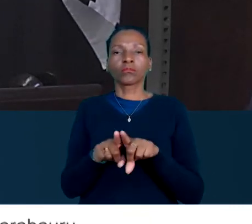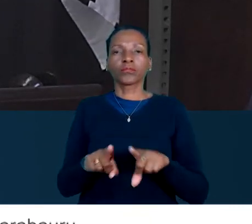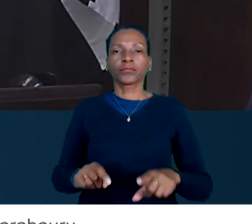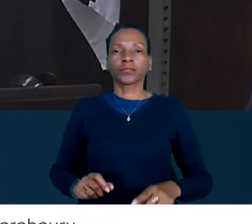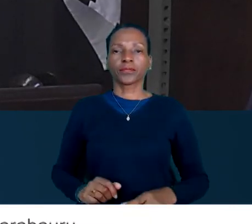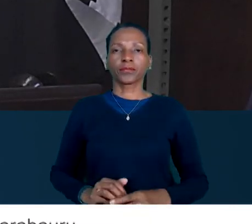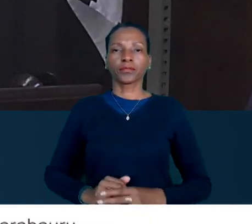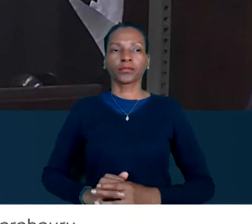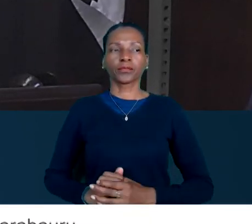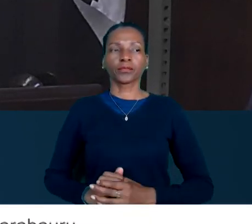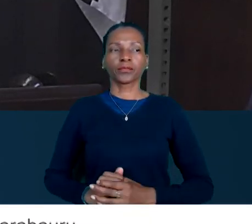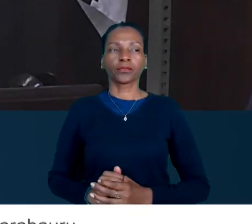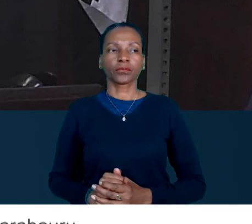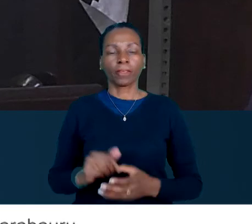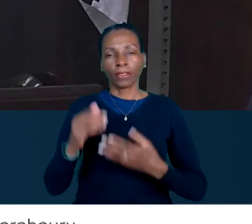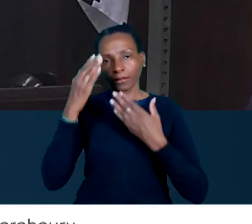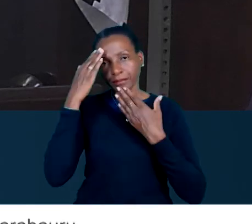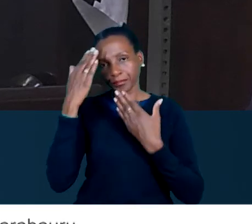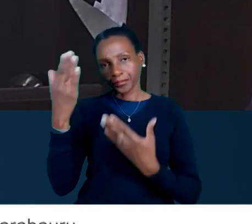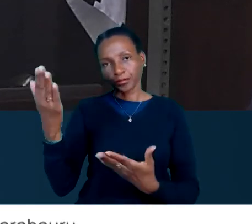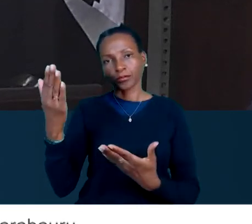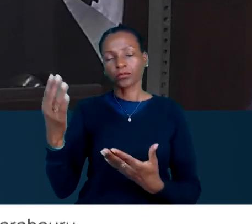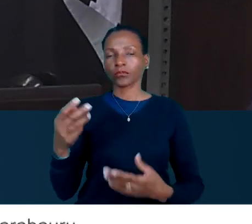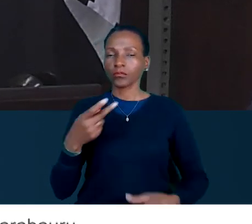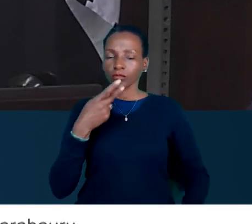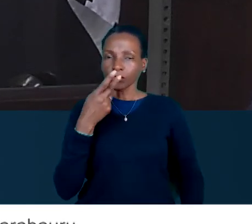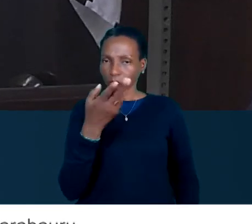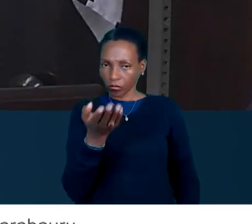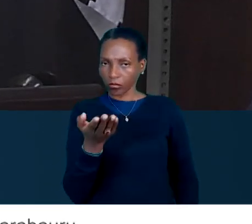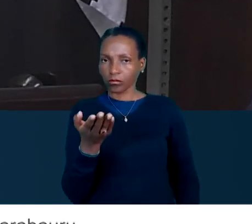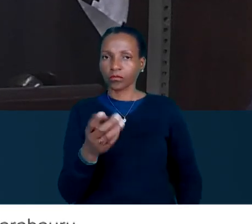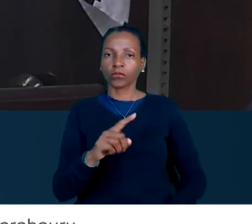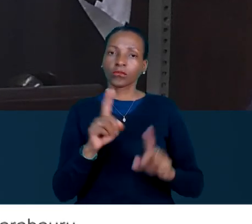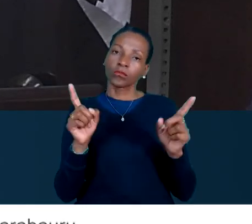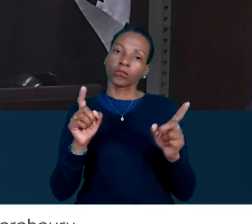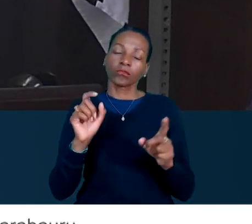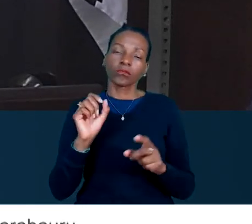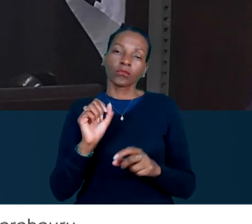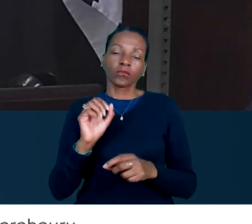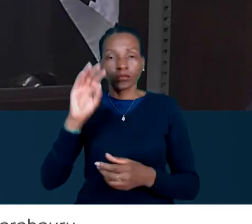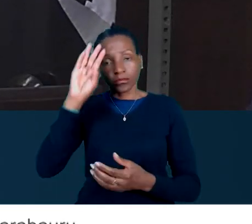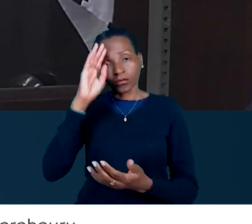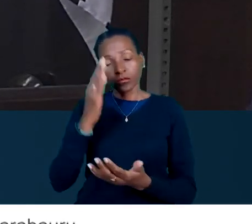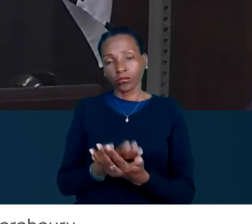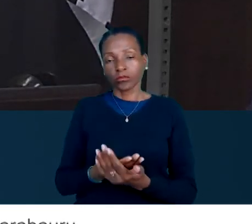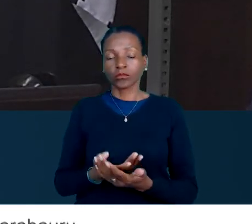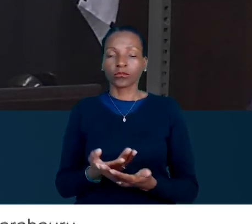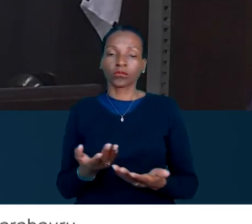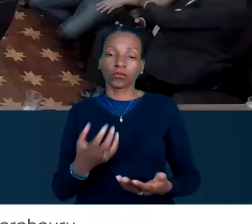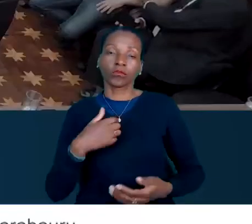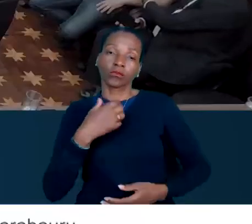agradeço as suas colocações mas eu espero que o senhor também compreenda as minha a minha resposta obrigado